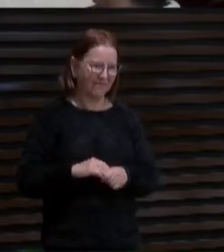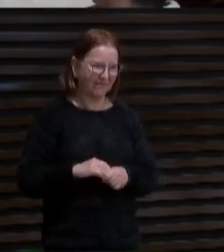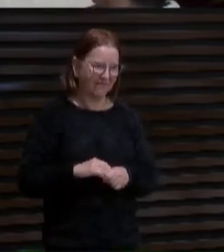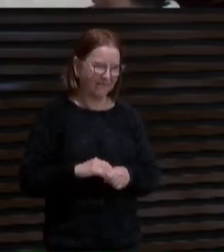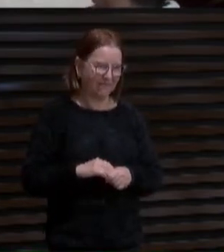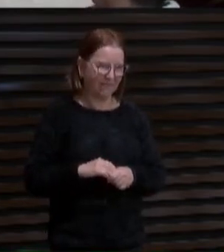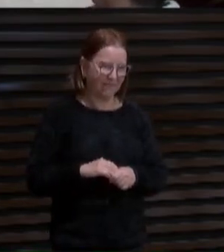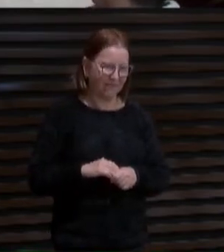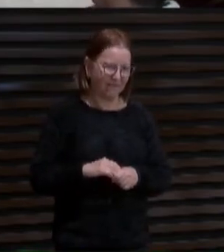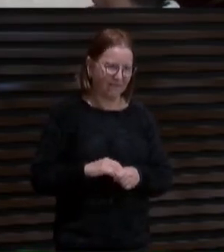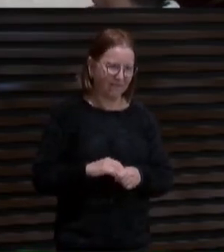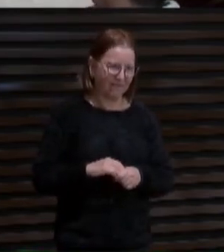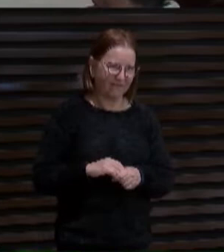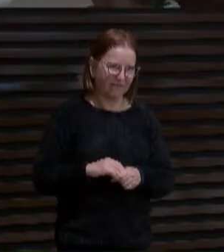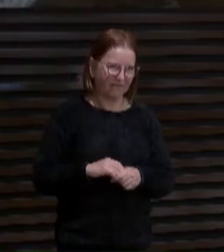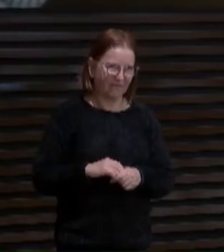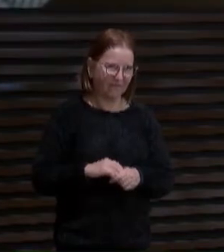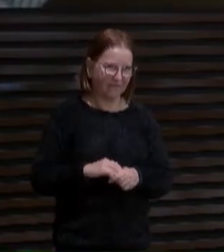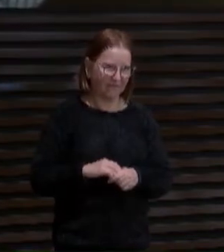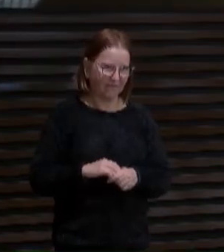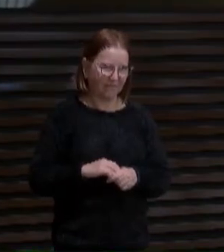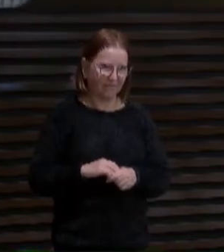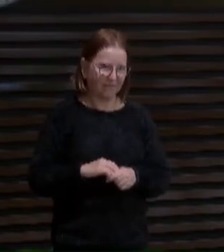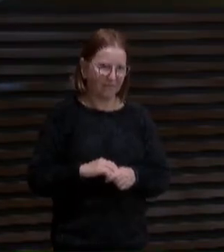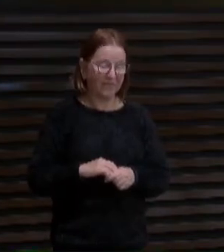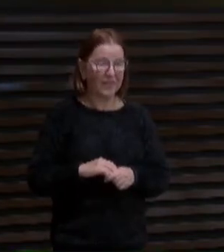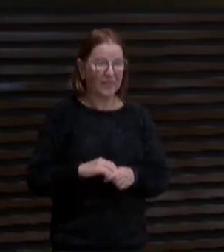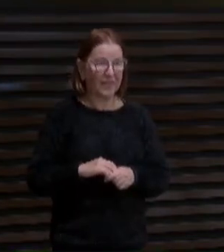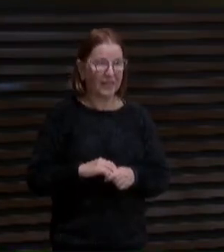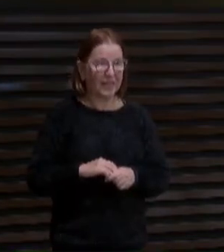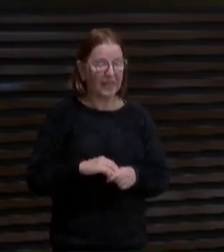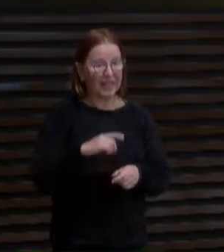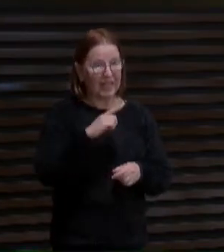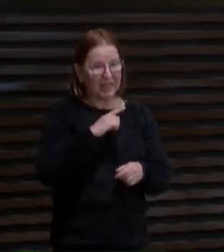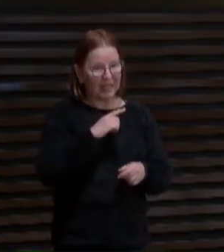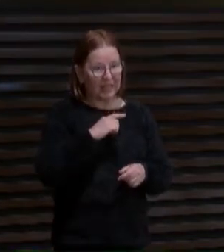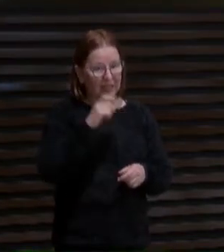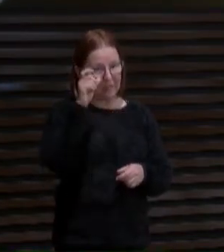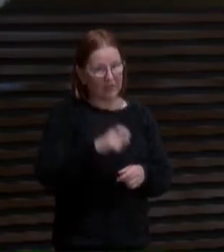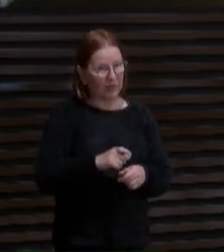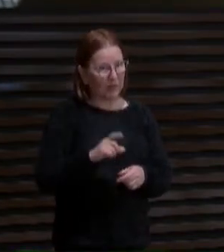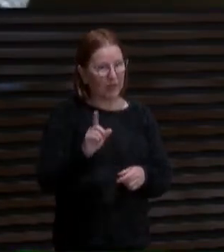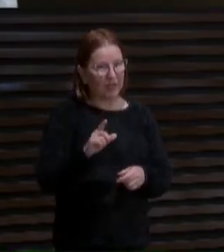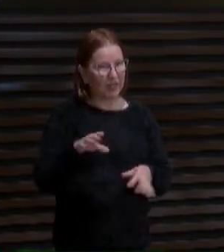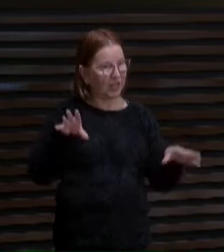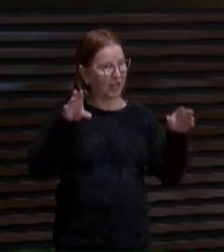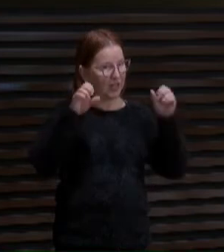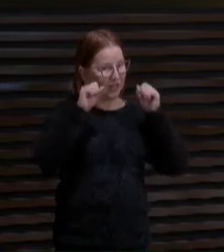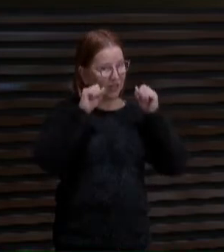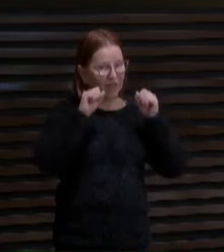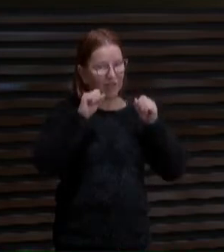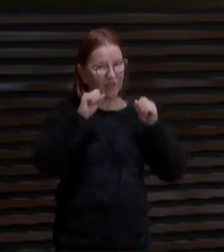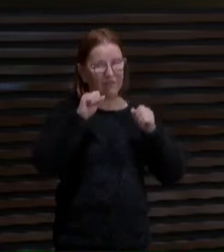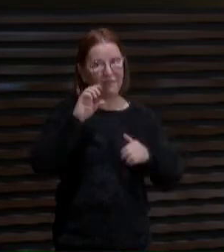Por que que Jesus disse isso porque tem gente que não ouve Deus ele diz